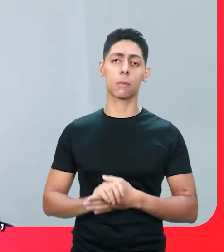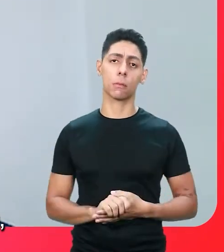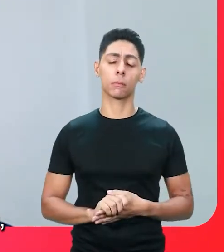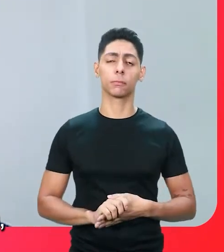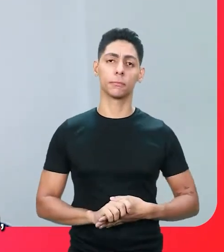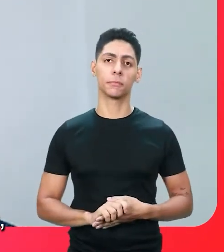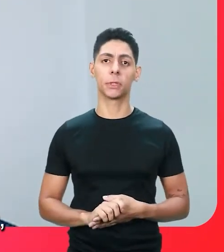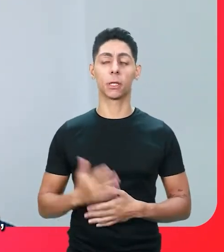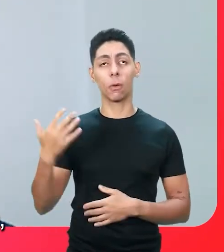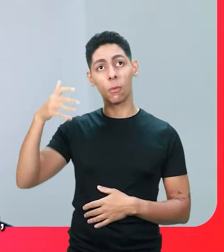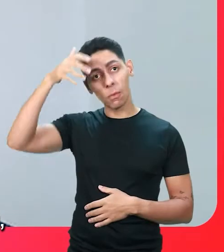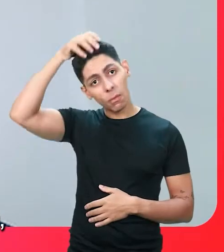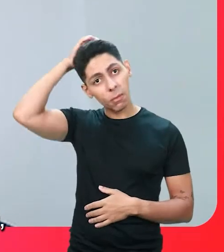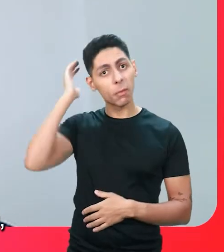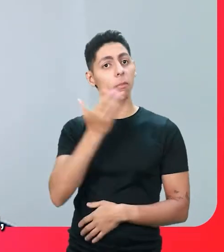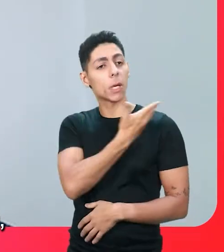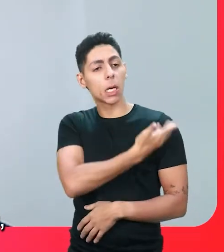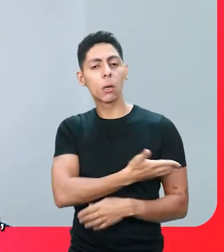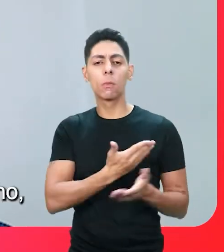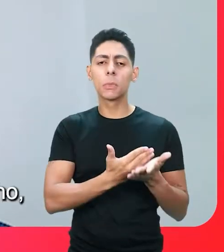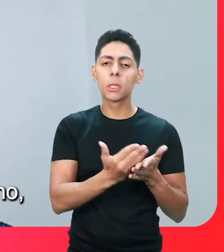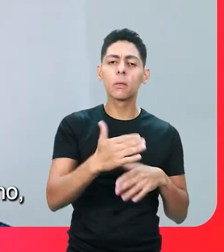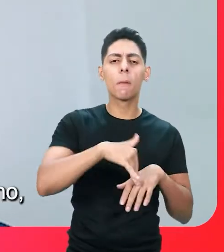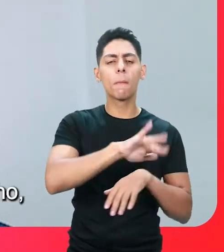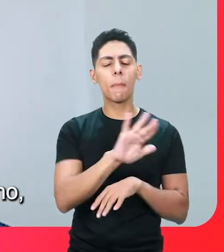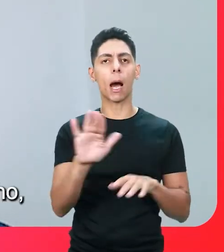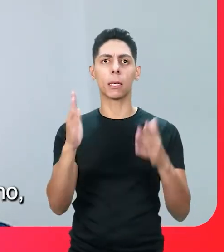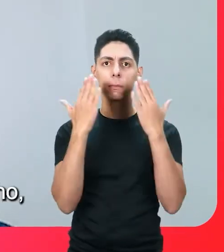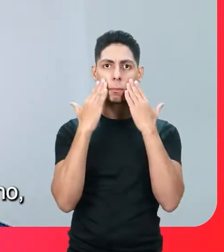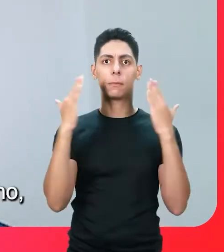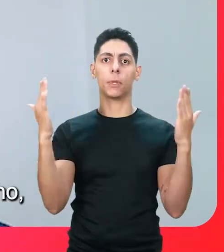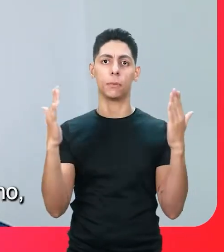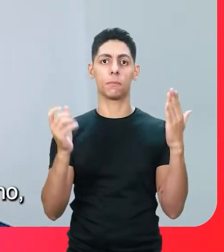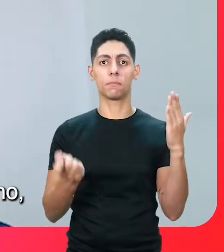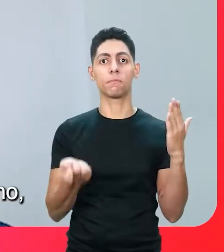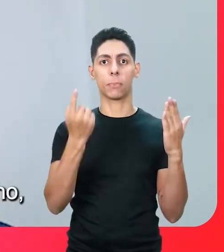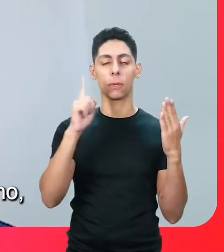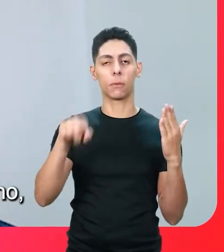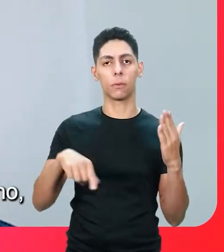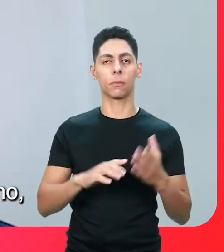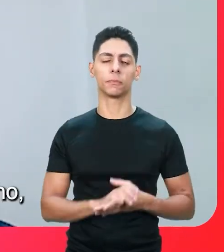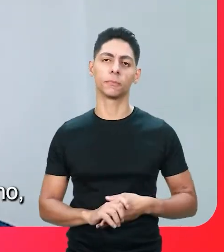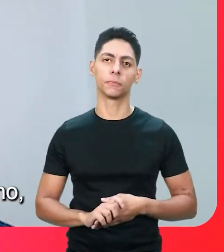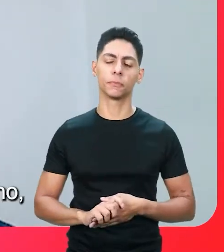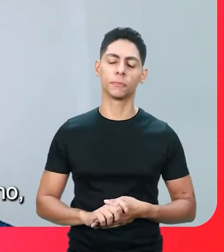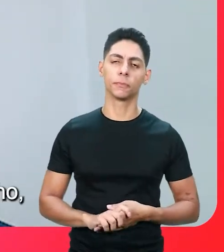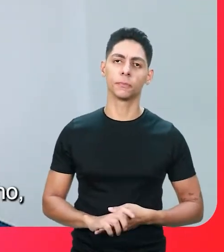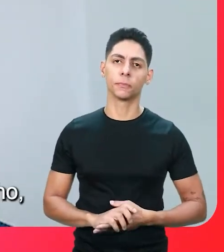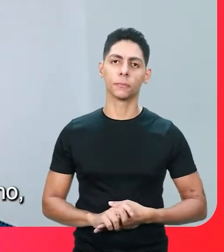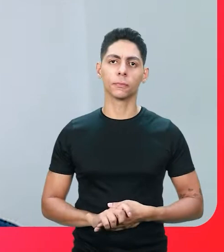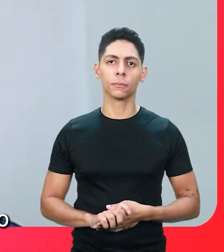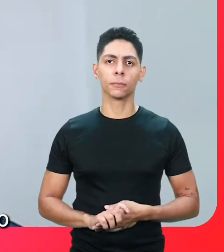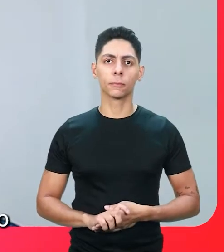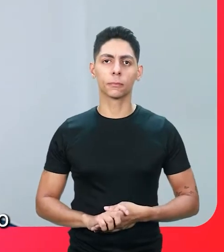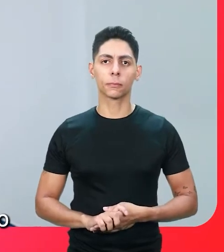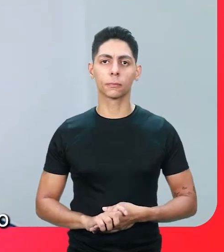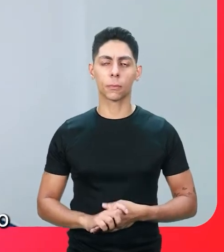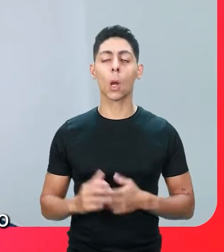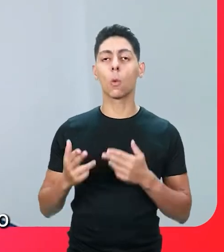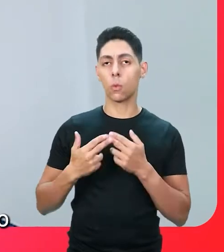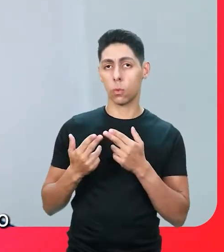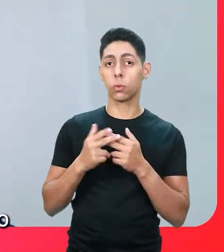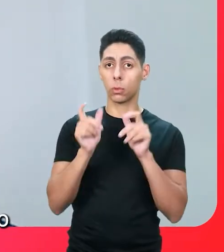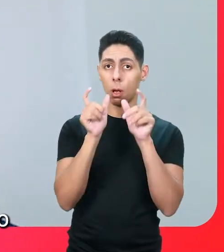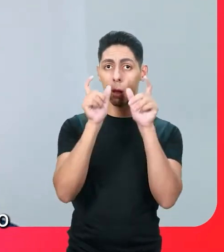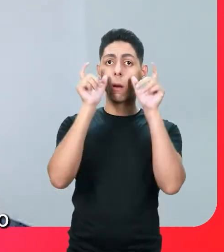já está começando a ficar mais, digamos assim, mais acentuada do que a parte castanho escuro, né? Uso